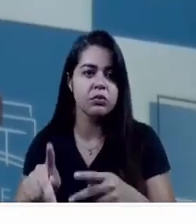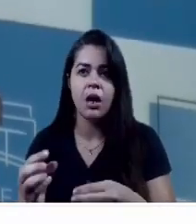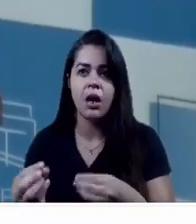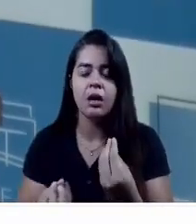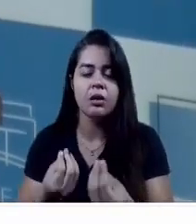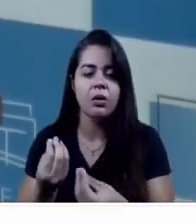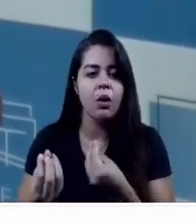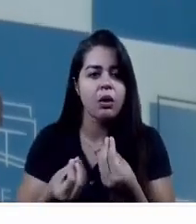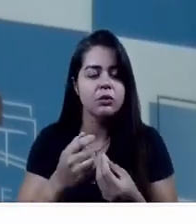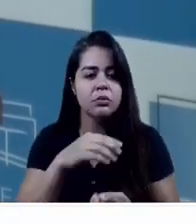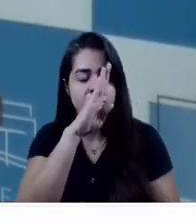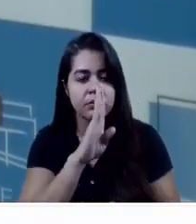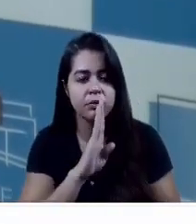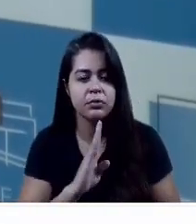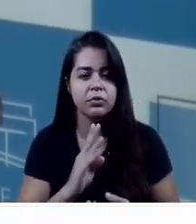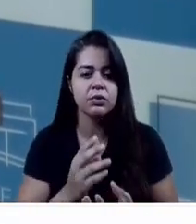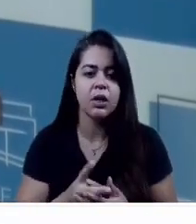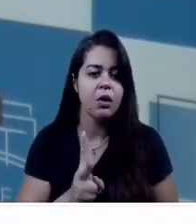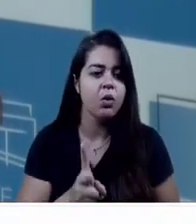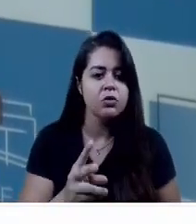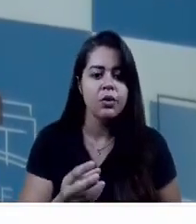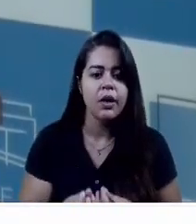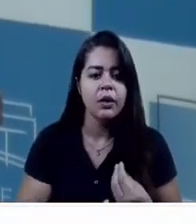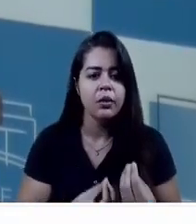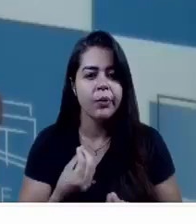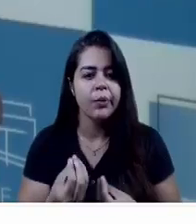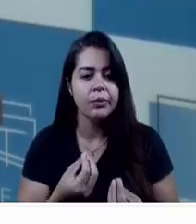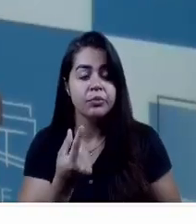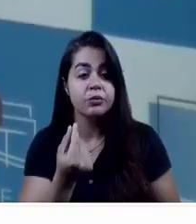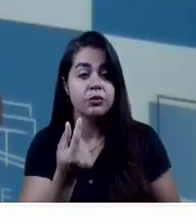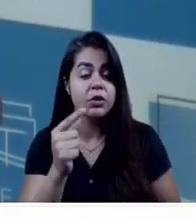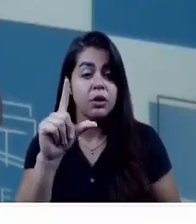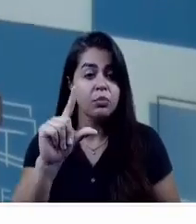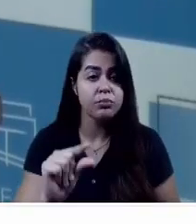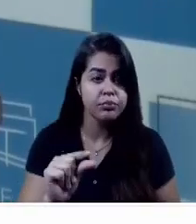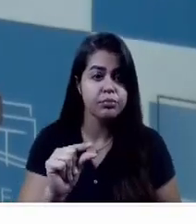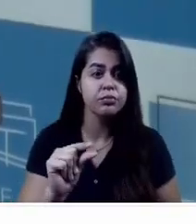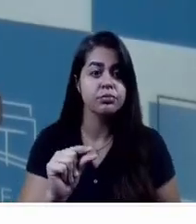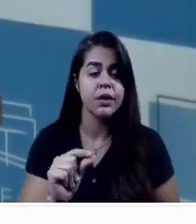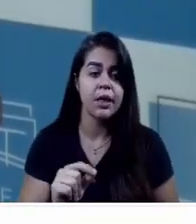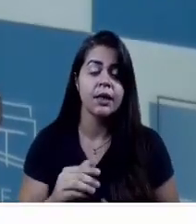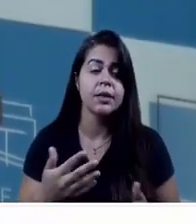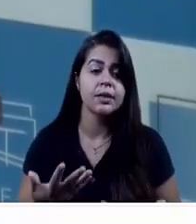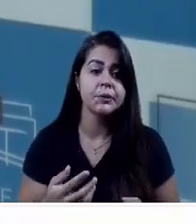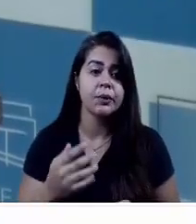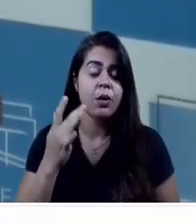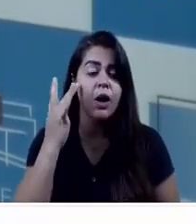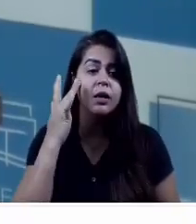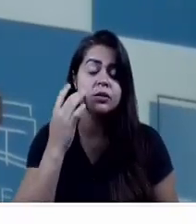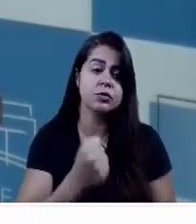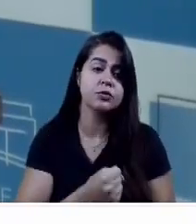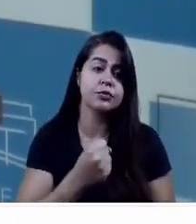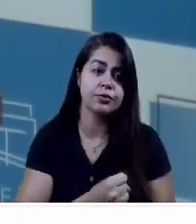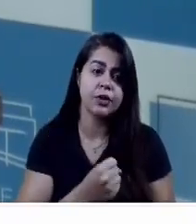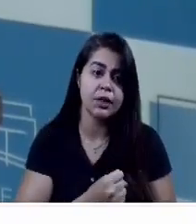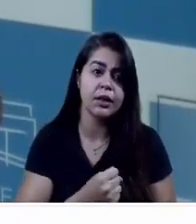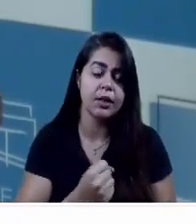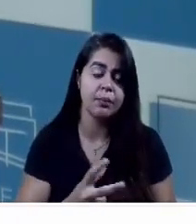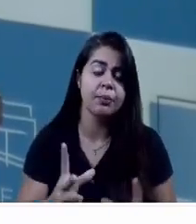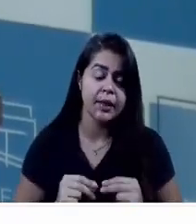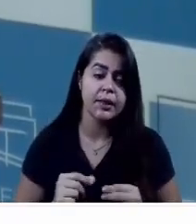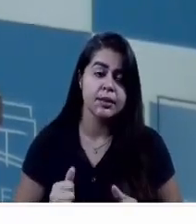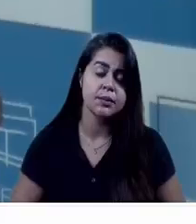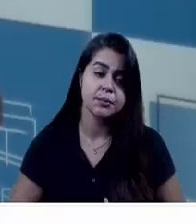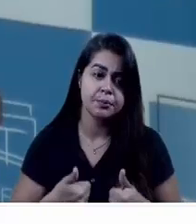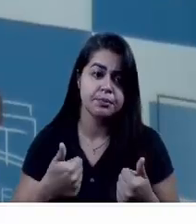diminuindo temporariamente a passagem de ônibus. E eu acho que Franca mereceria muito mais. Deixei já sobre o Instituto GV,